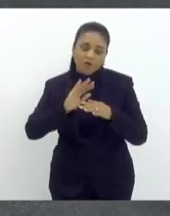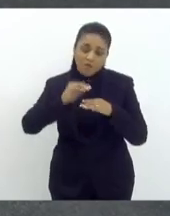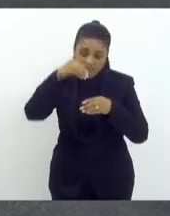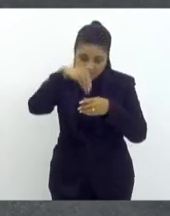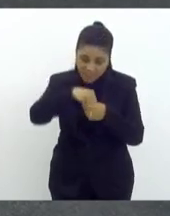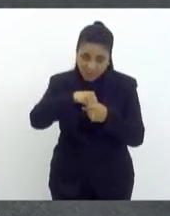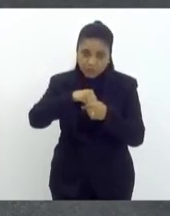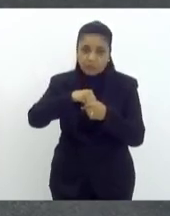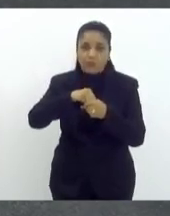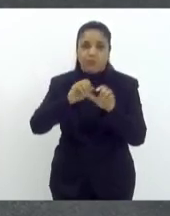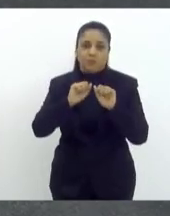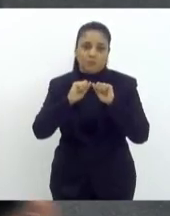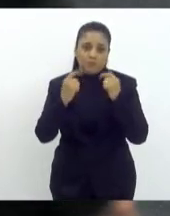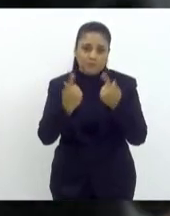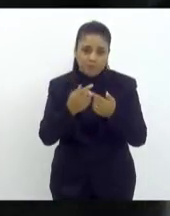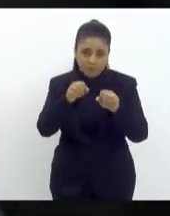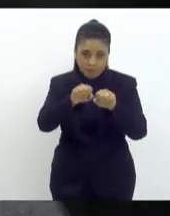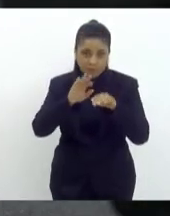também